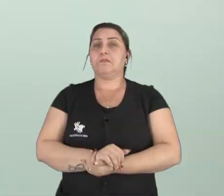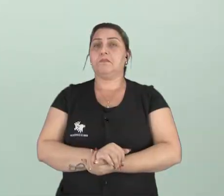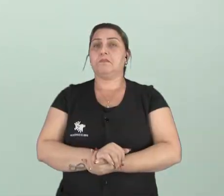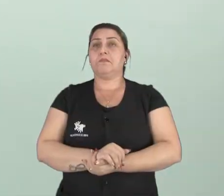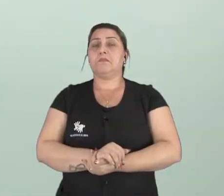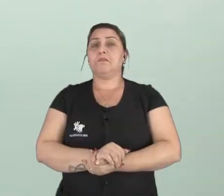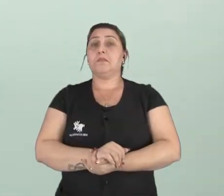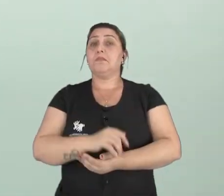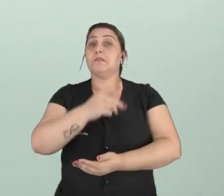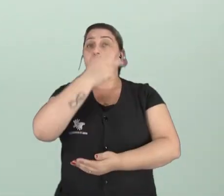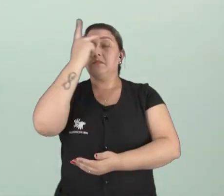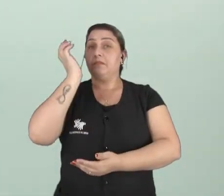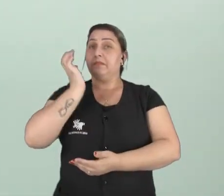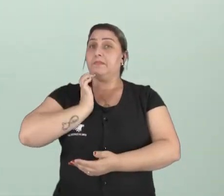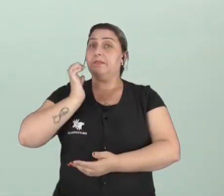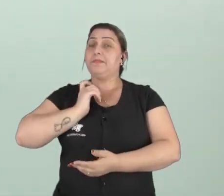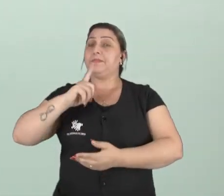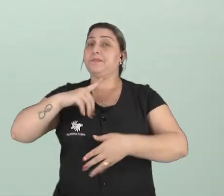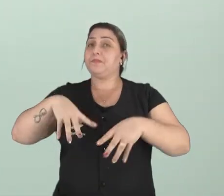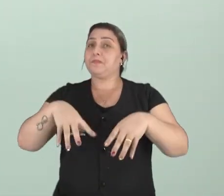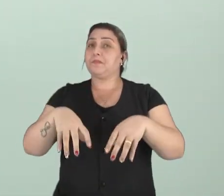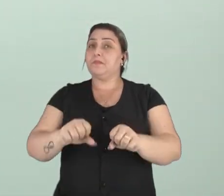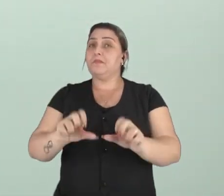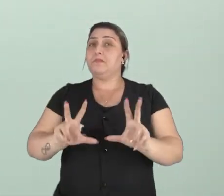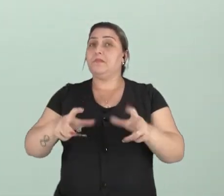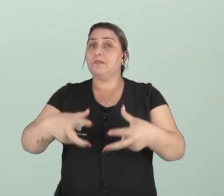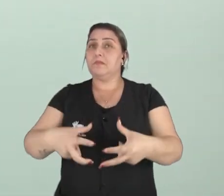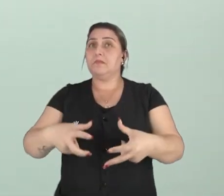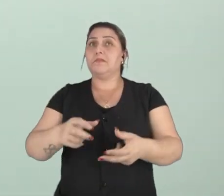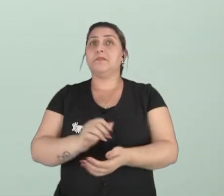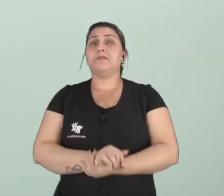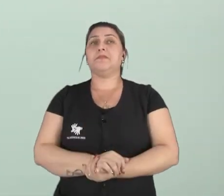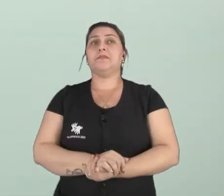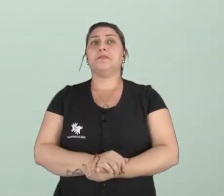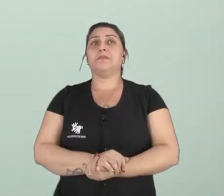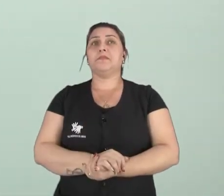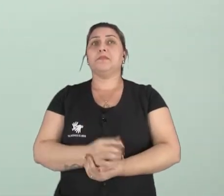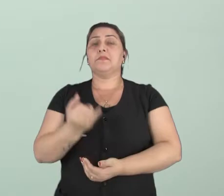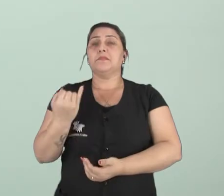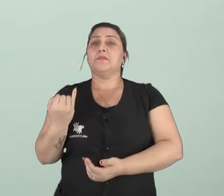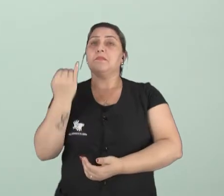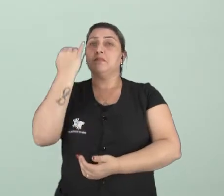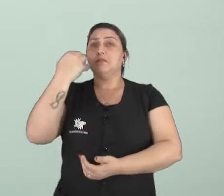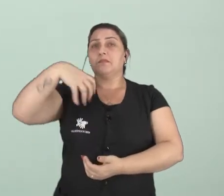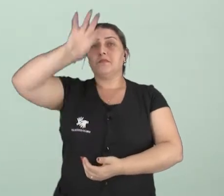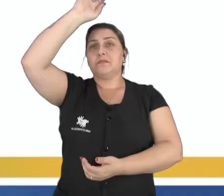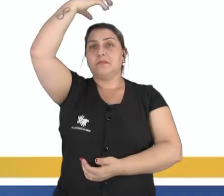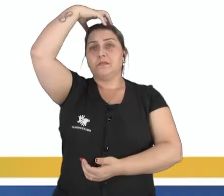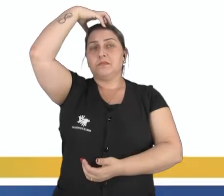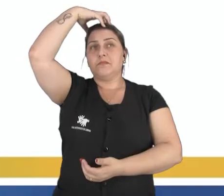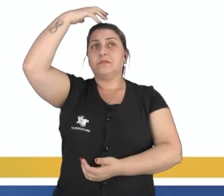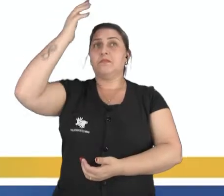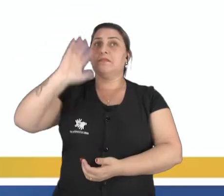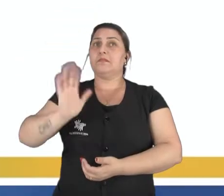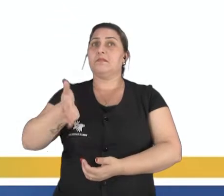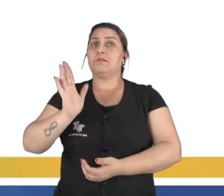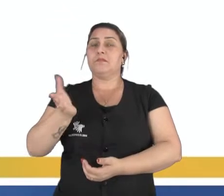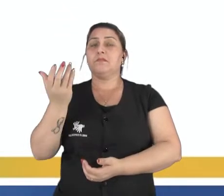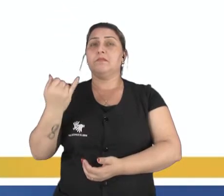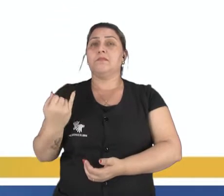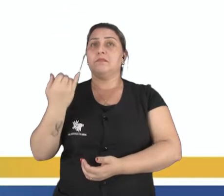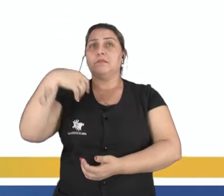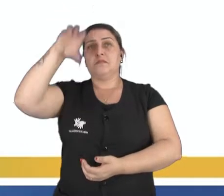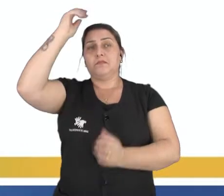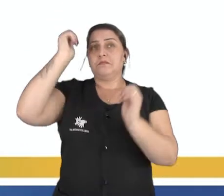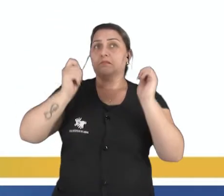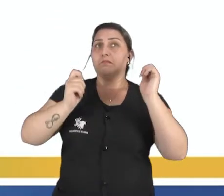tinham posses, tá, pessoal? E aí a gente tem a Câmara Municipal de São Vicente, tá? E a gente vai para o Império, né? Já na fase imperial